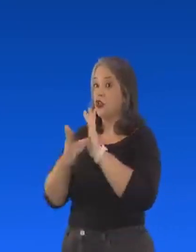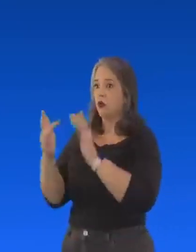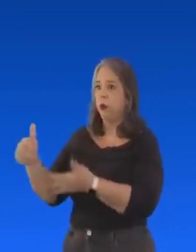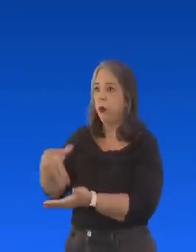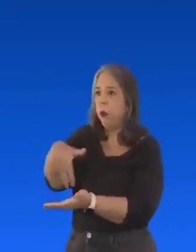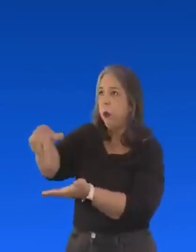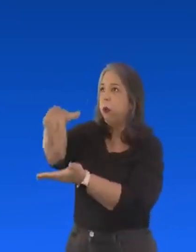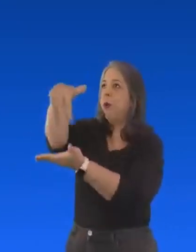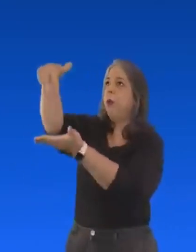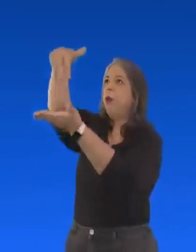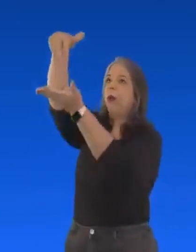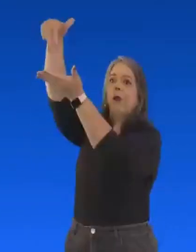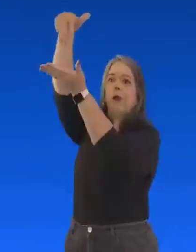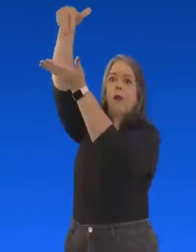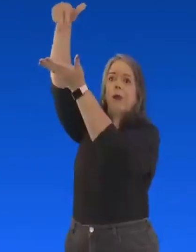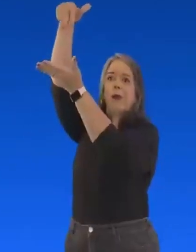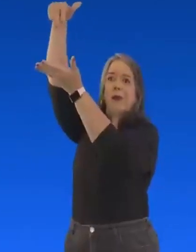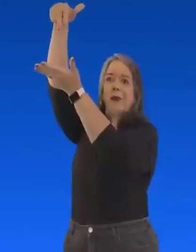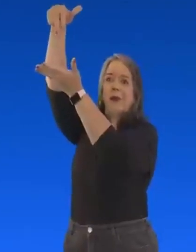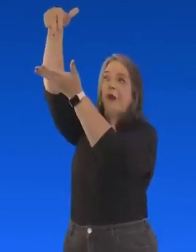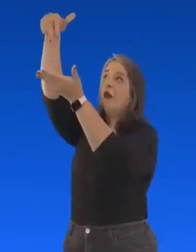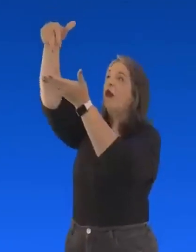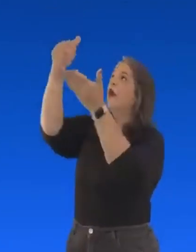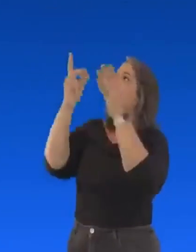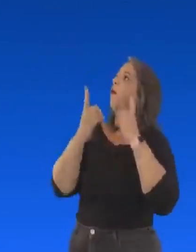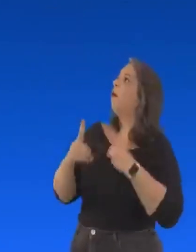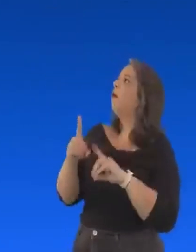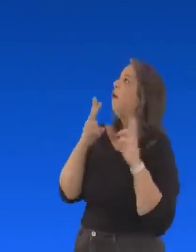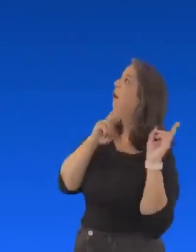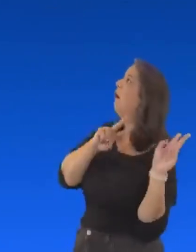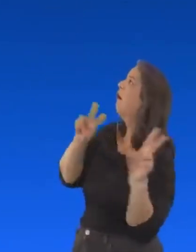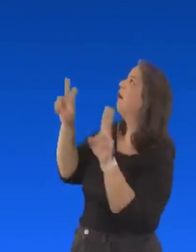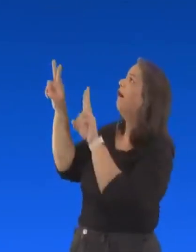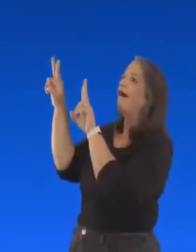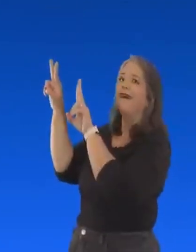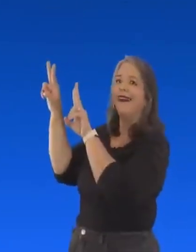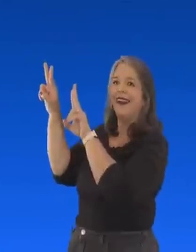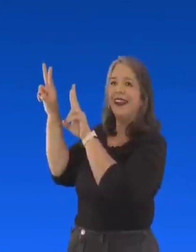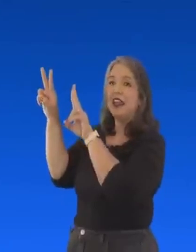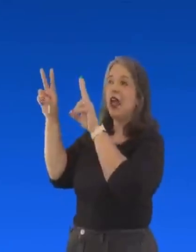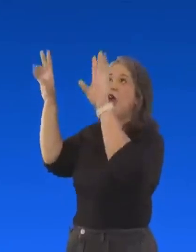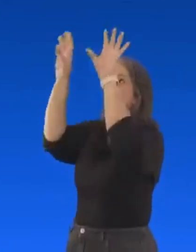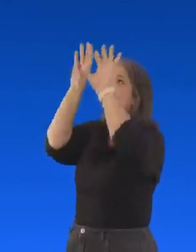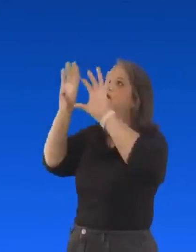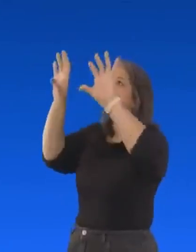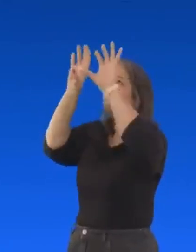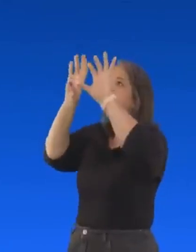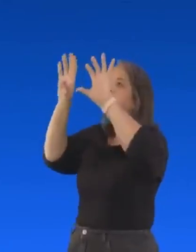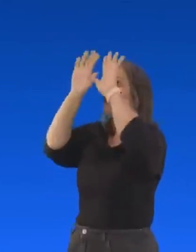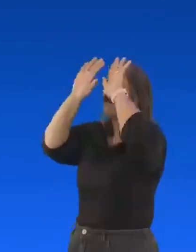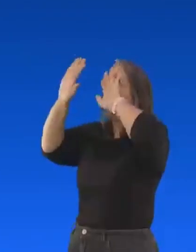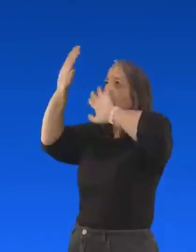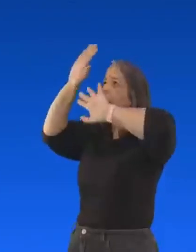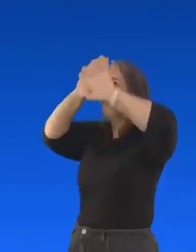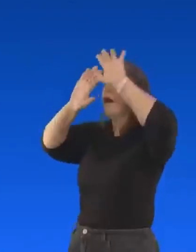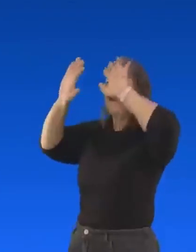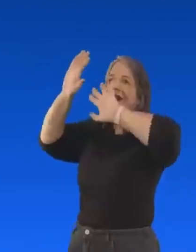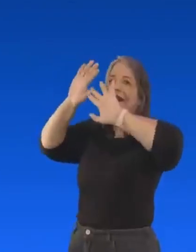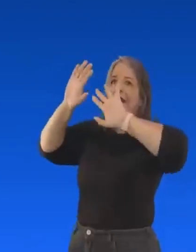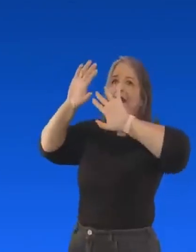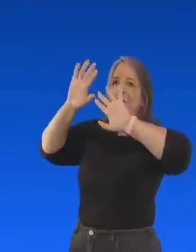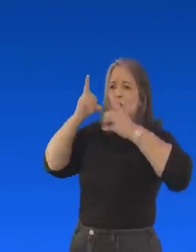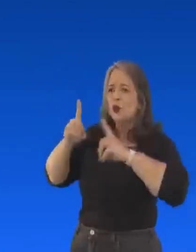uma nuvem o encobriu dos seus olhos. E estando eles com os olhos fixos no céu, enquanto